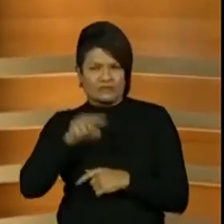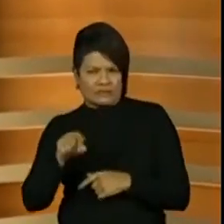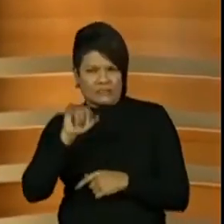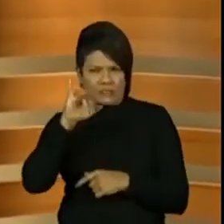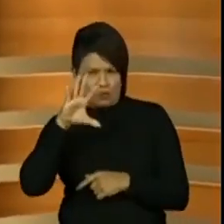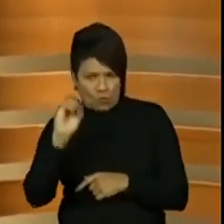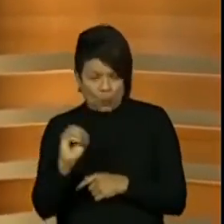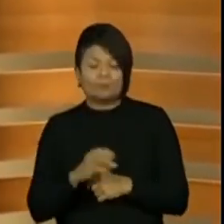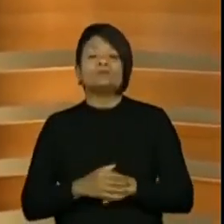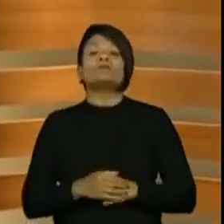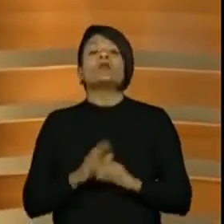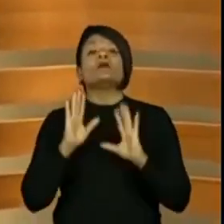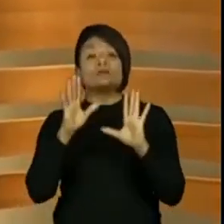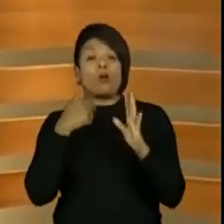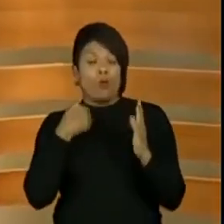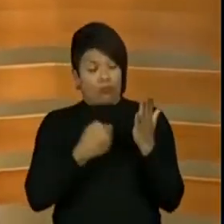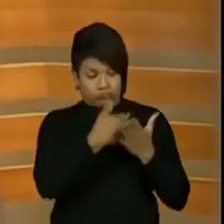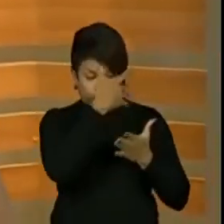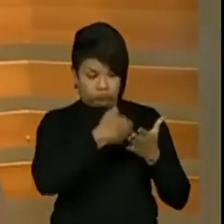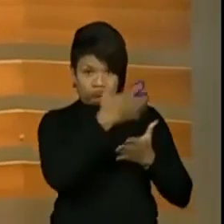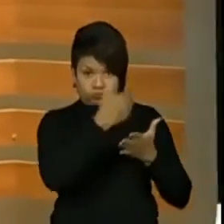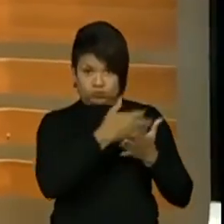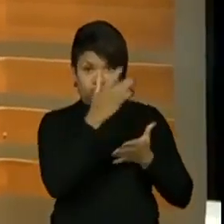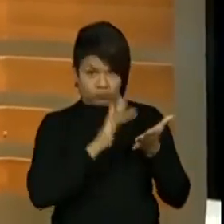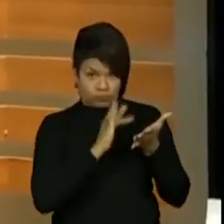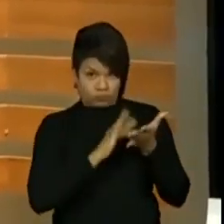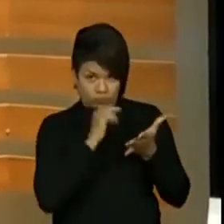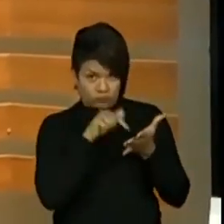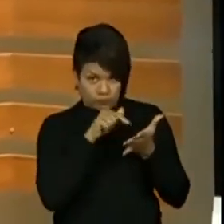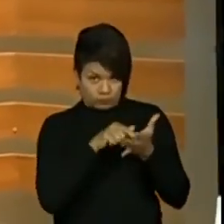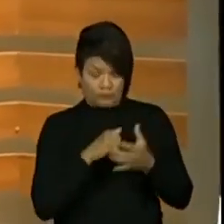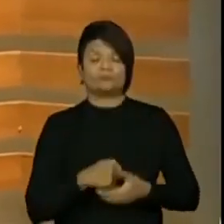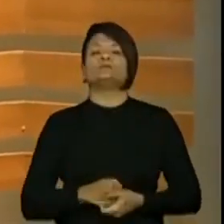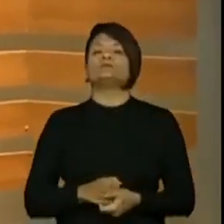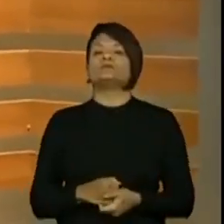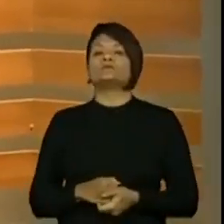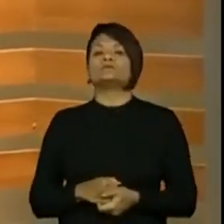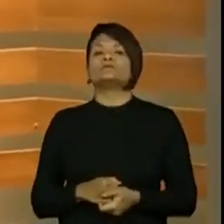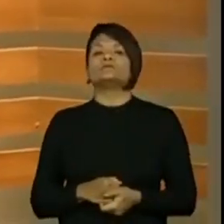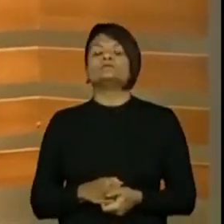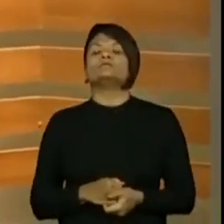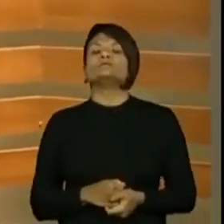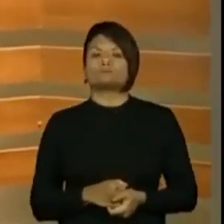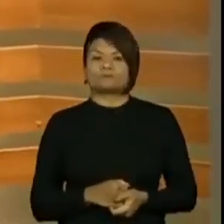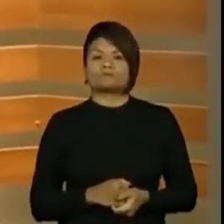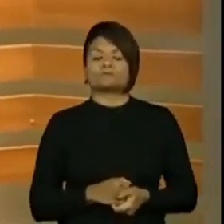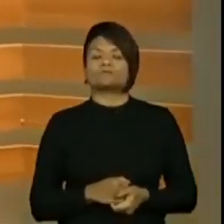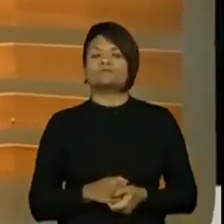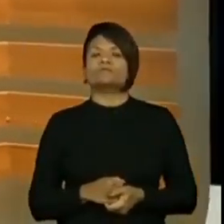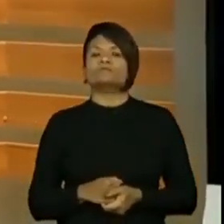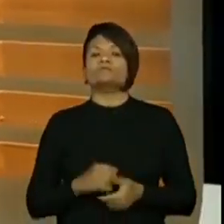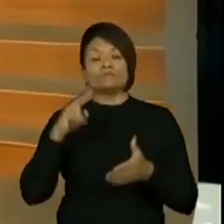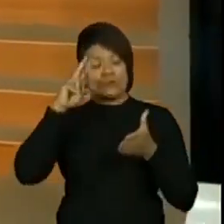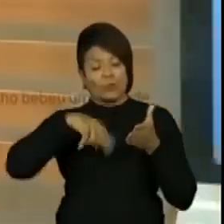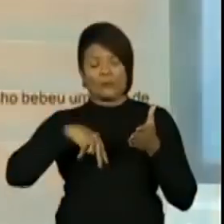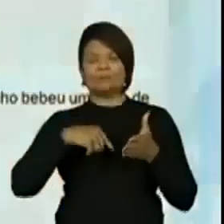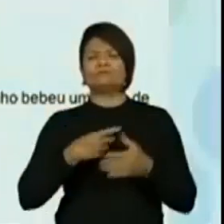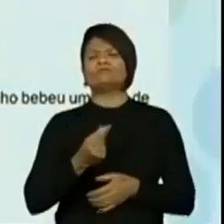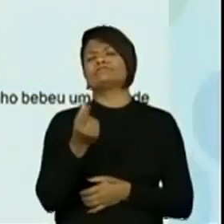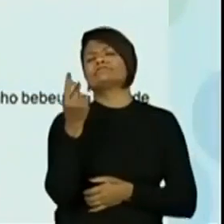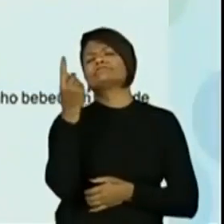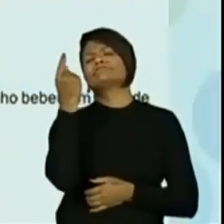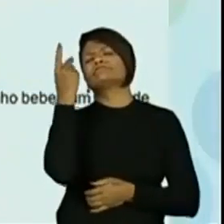bem? Vou ler algumas interações aqui, porque são muitas interações. Joãozinho Sem Medo. Era uma